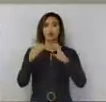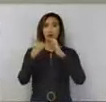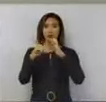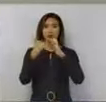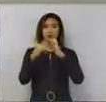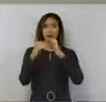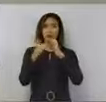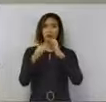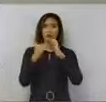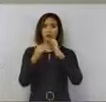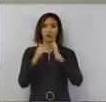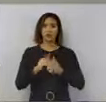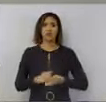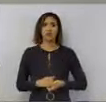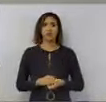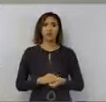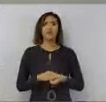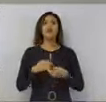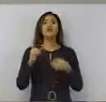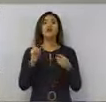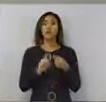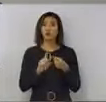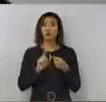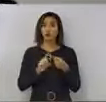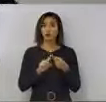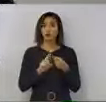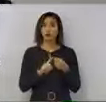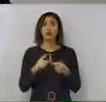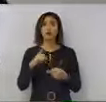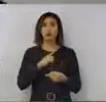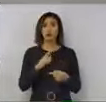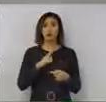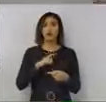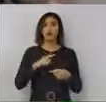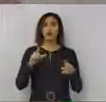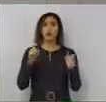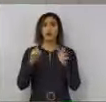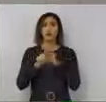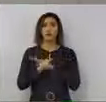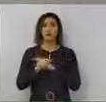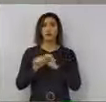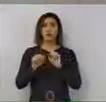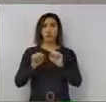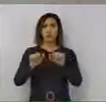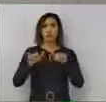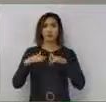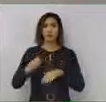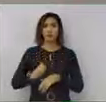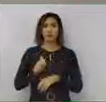e-mail e também temos perguntas do público local?